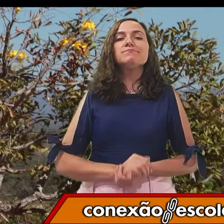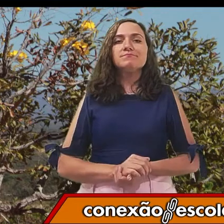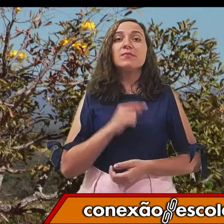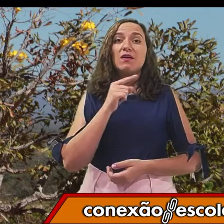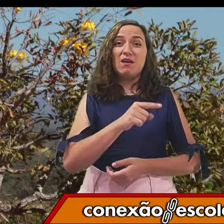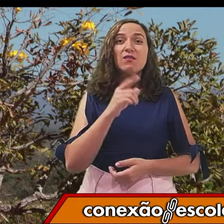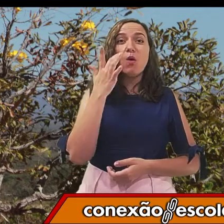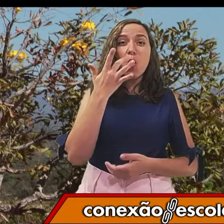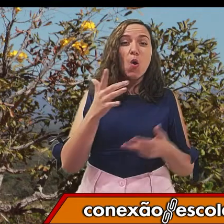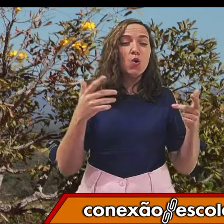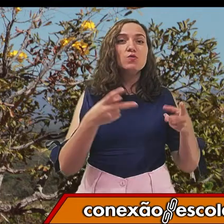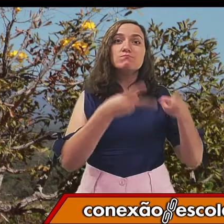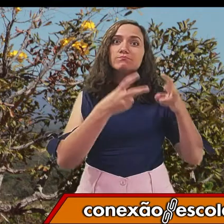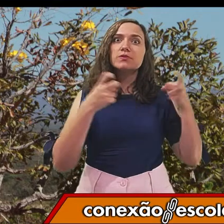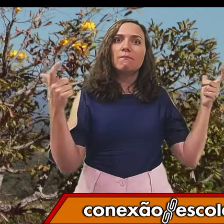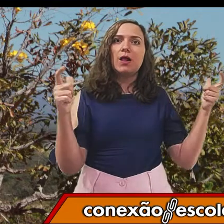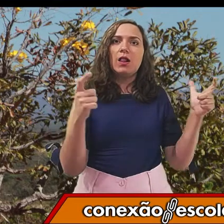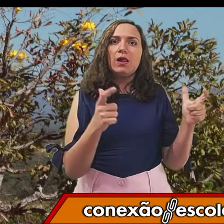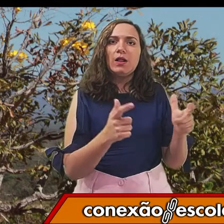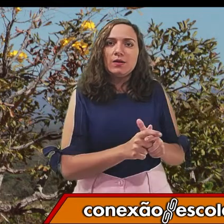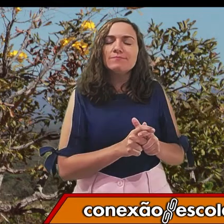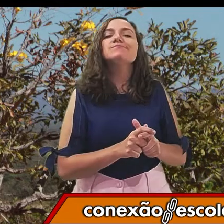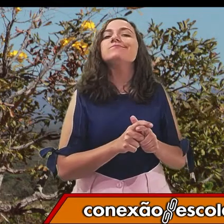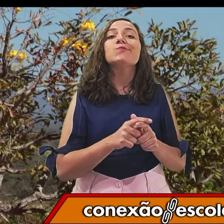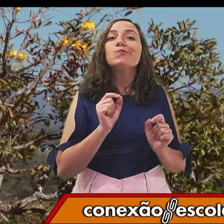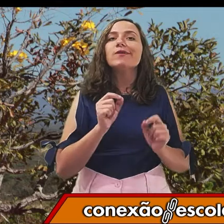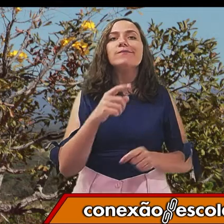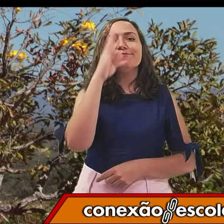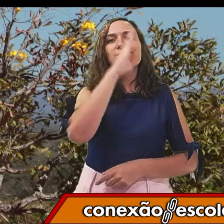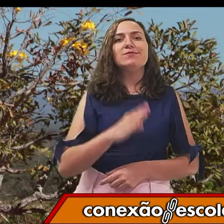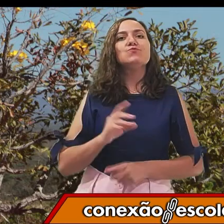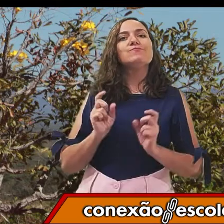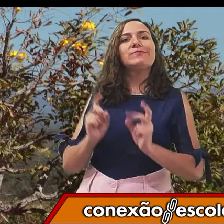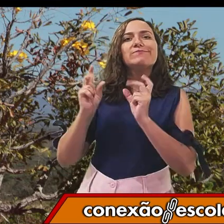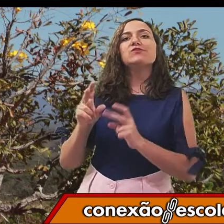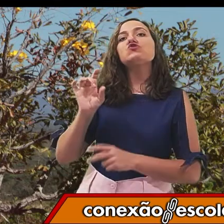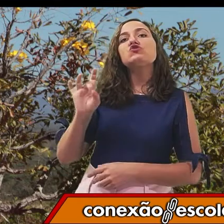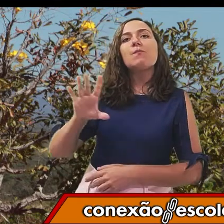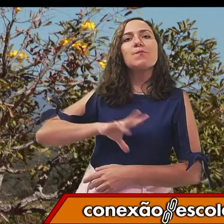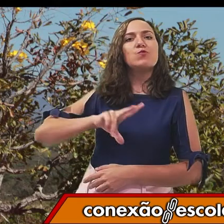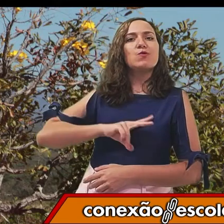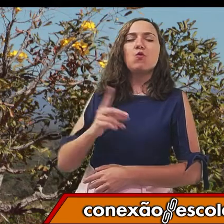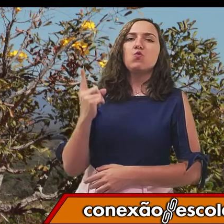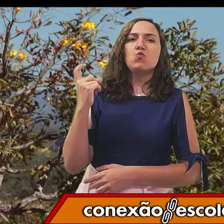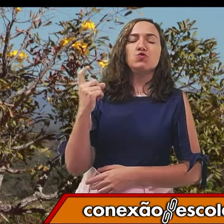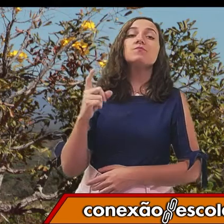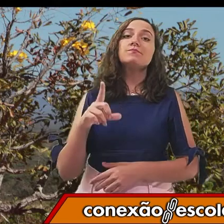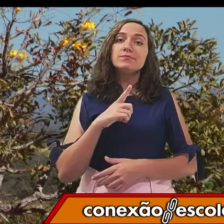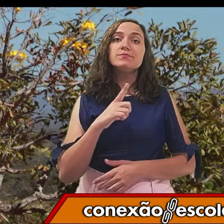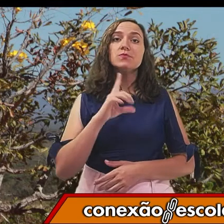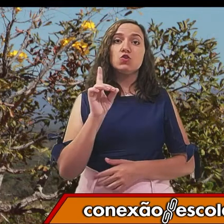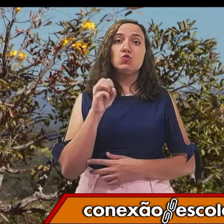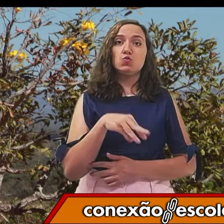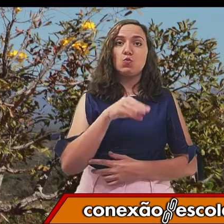O Brasil só podia praticar o comércio com Portugal. Assim que Dom João chegou ao Brasil, ele